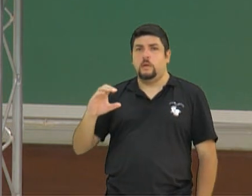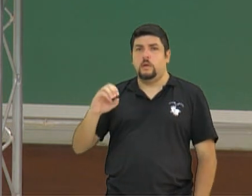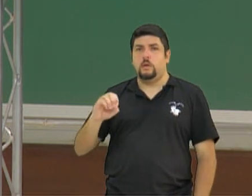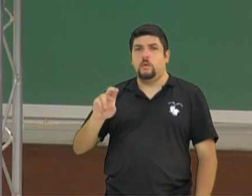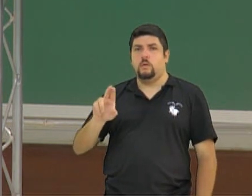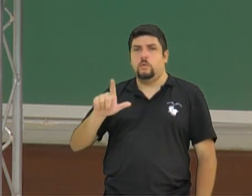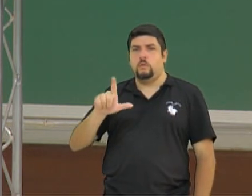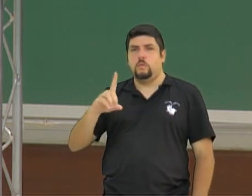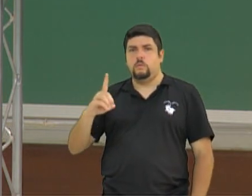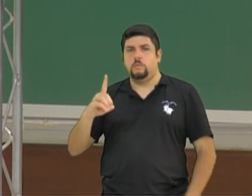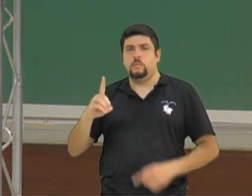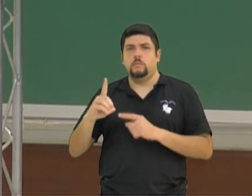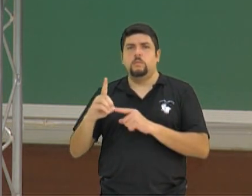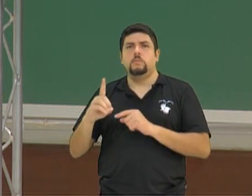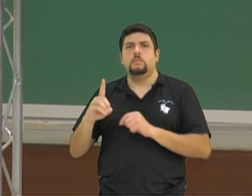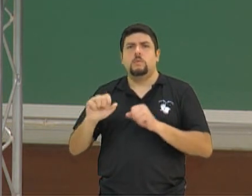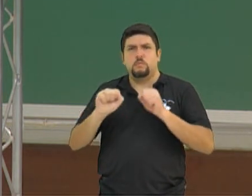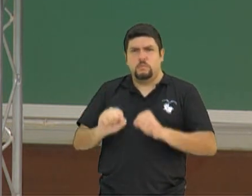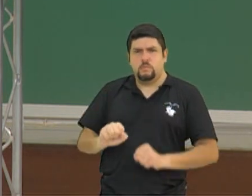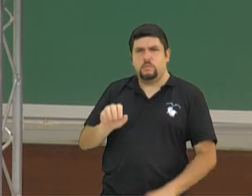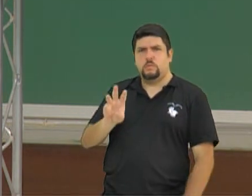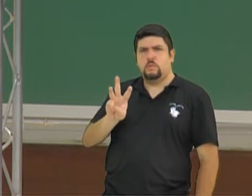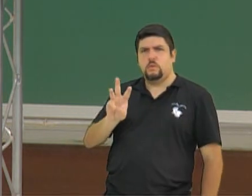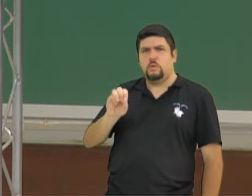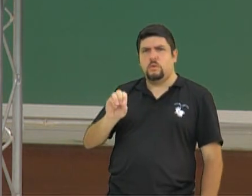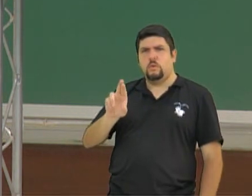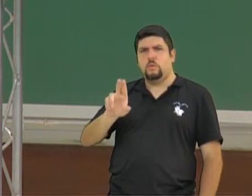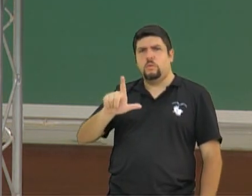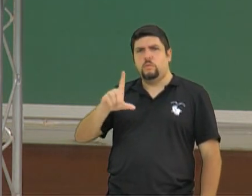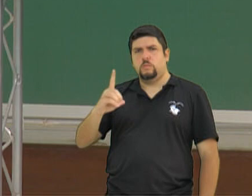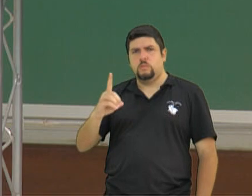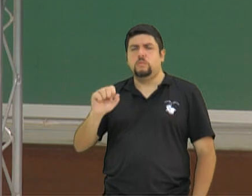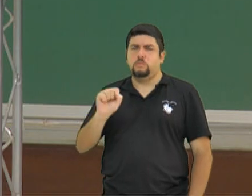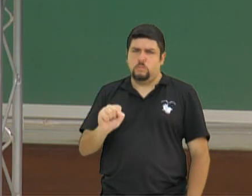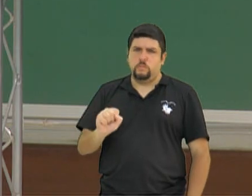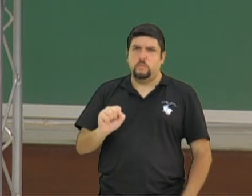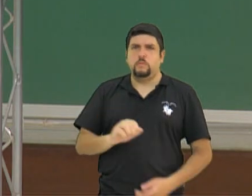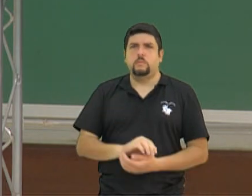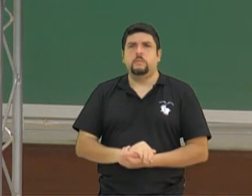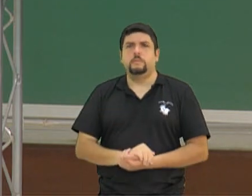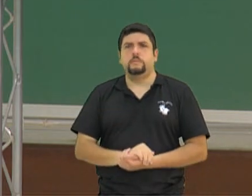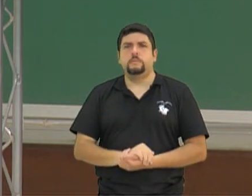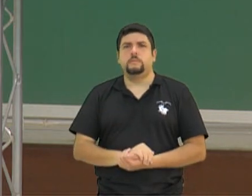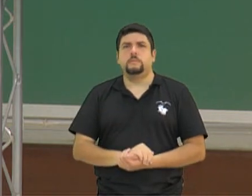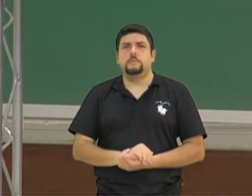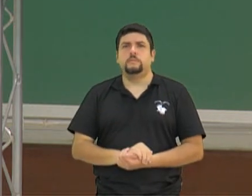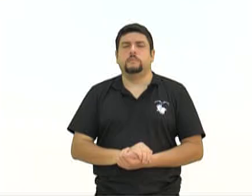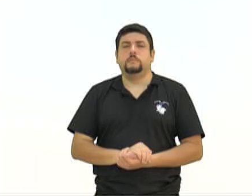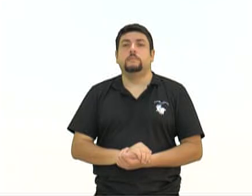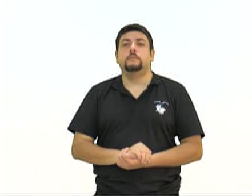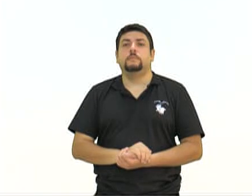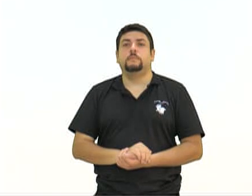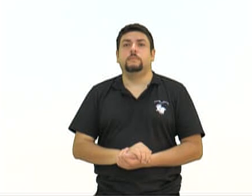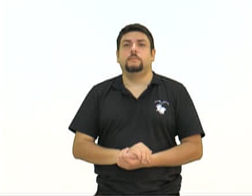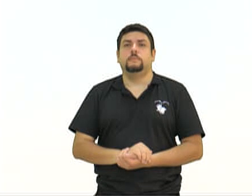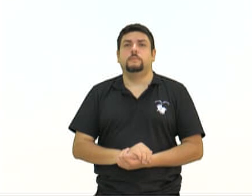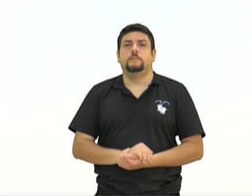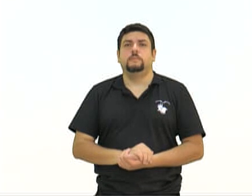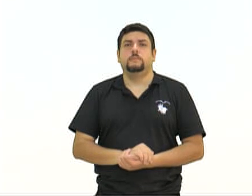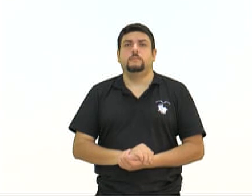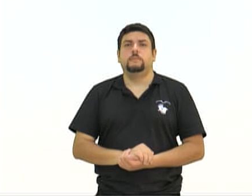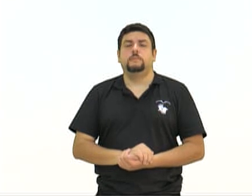Sim, poderia. São apenas outras possibilidades. Resposta: Yes, I could go to the movies if